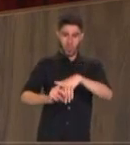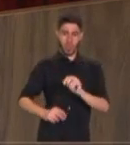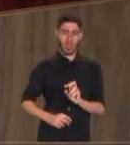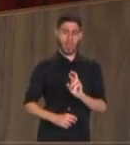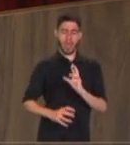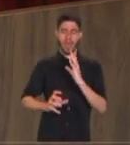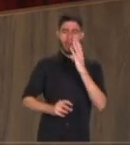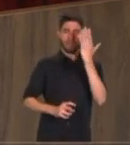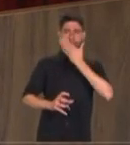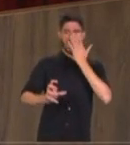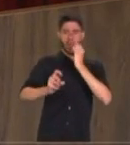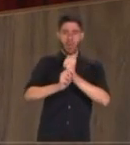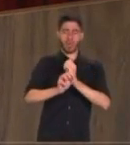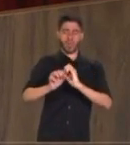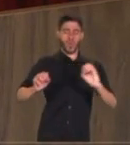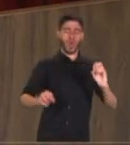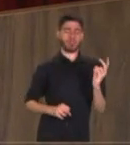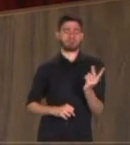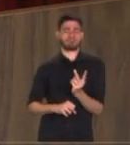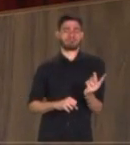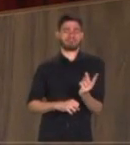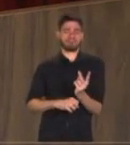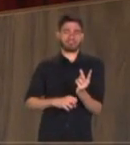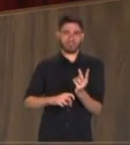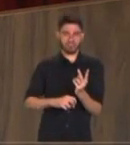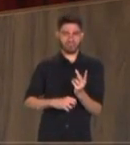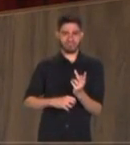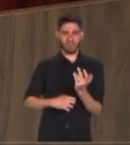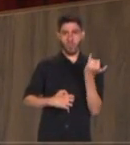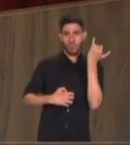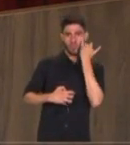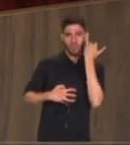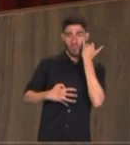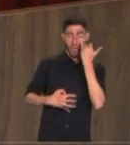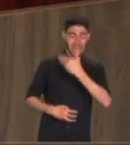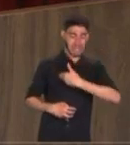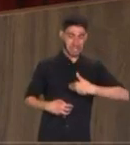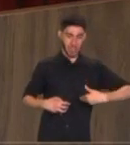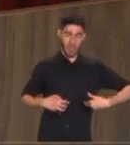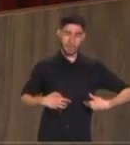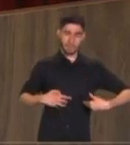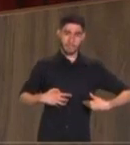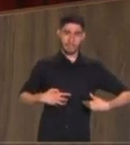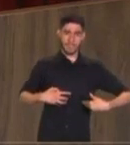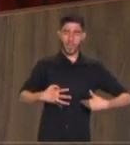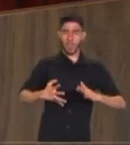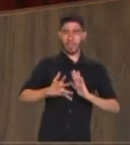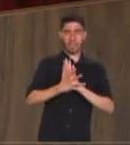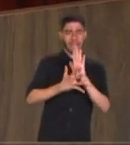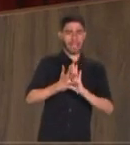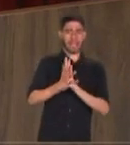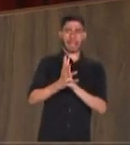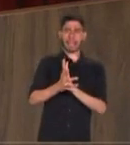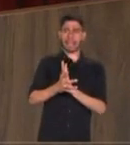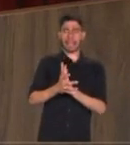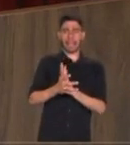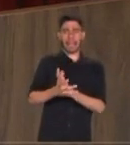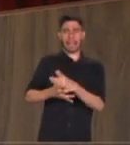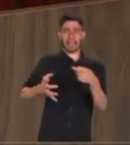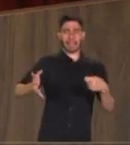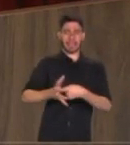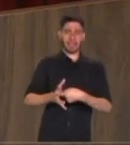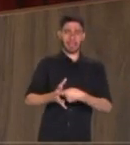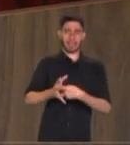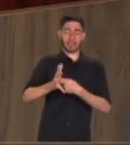de prestação de contas zerada por ambas, além de serem informações públicas, não foram refutadas pelo partido, ora recorrido na